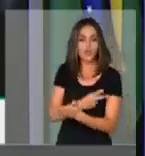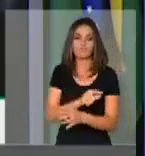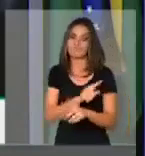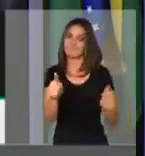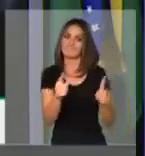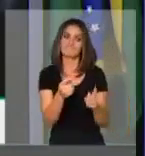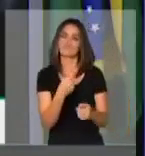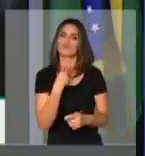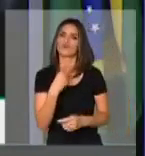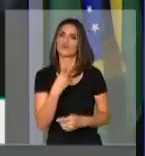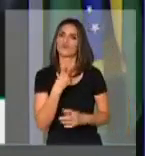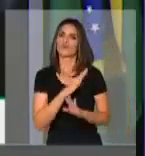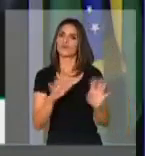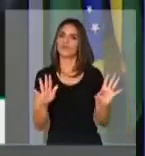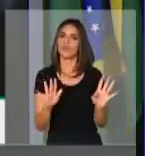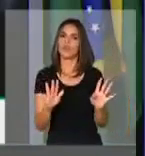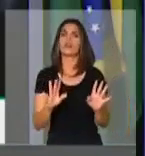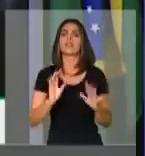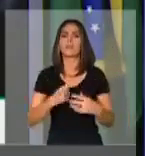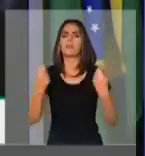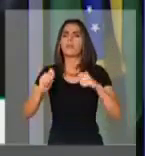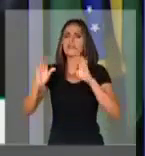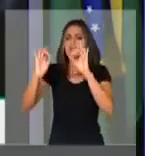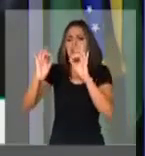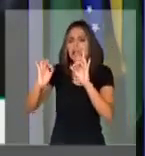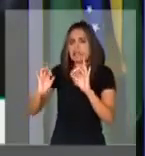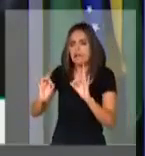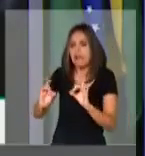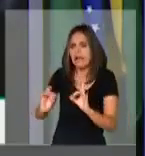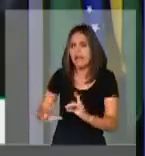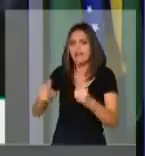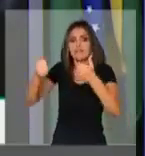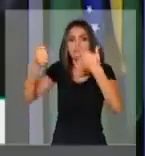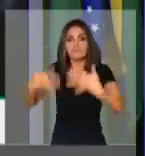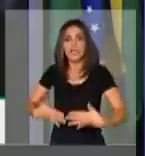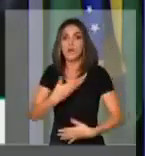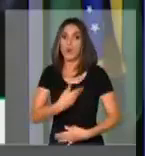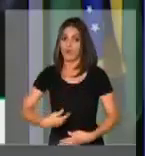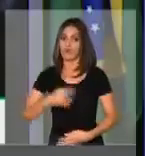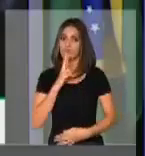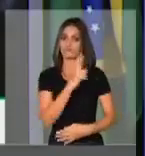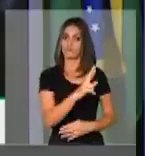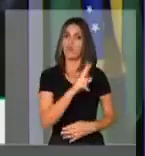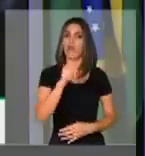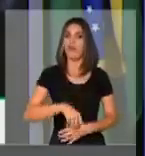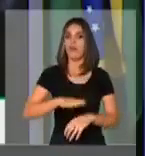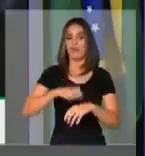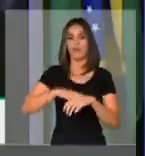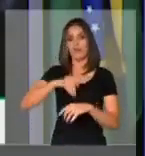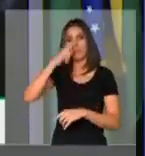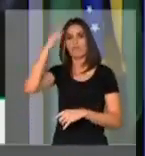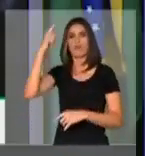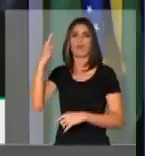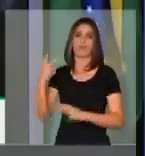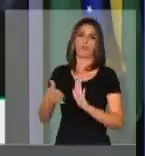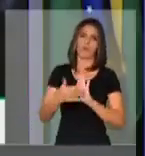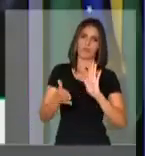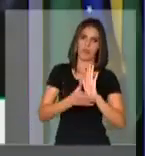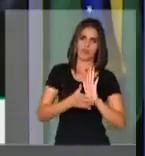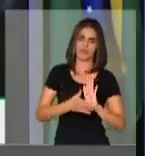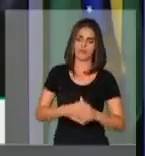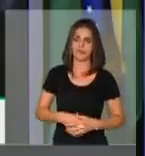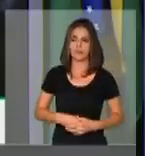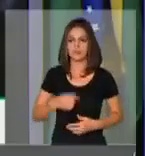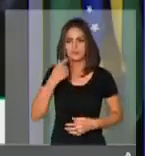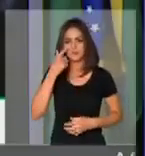aconteceu. Então precisa ser bem detalhado e respondido pelo governo, que é afinal o autor da proposta. Ouço com muito prazer o deputado Sérgio